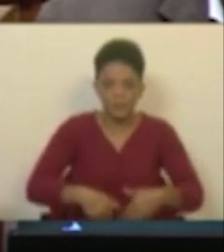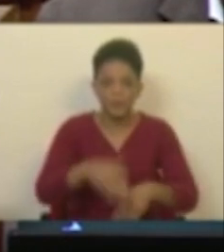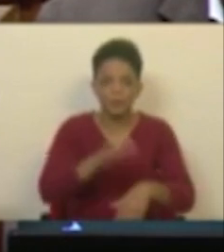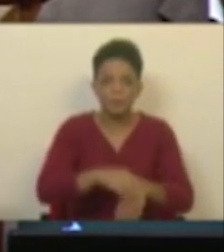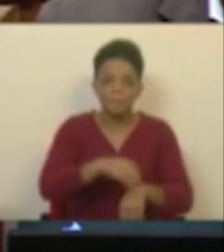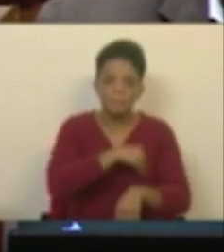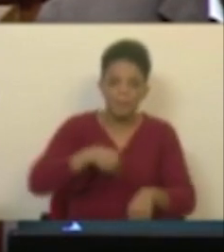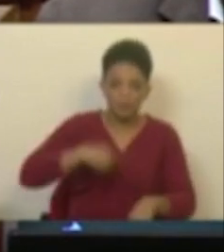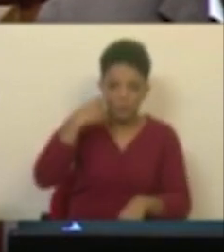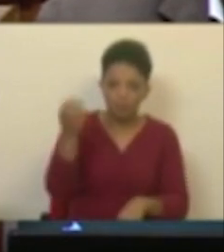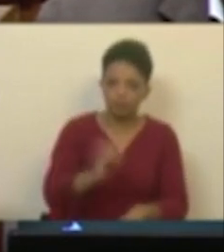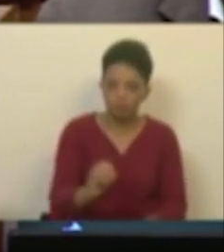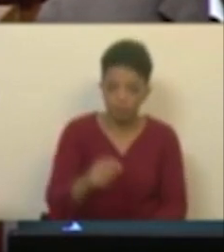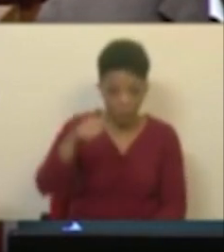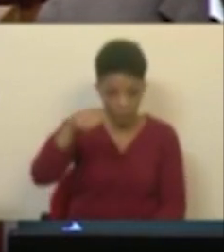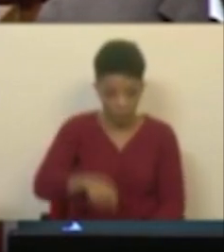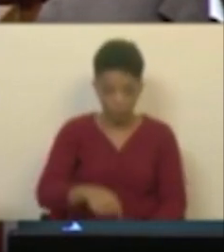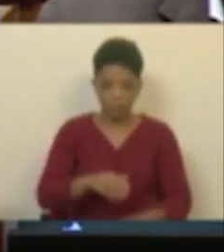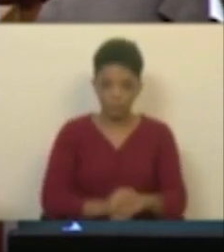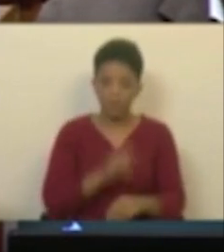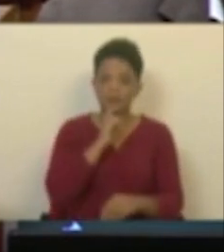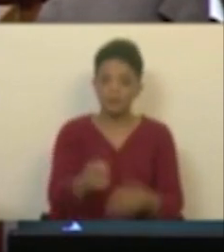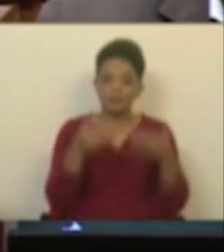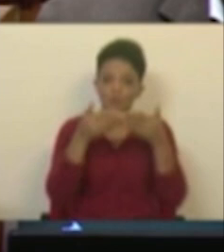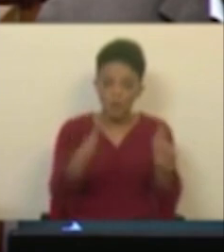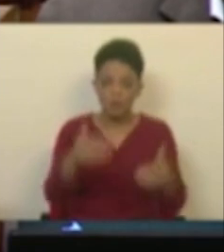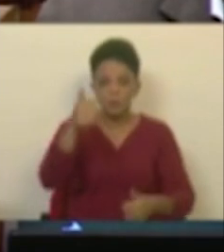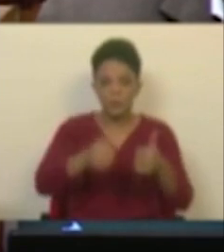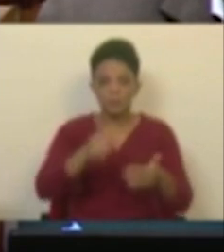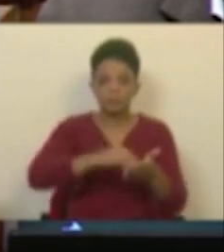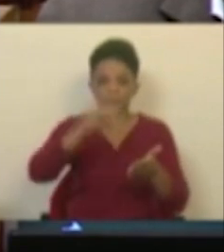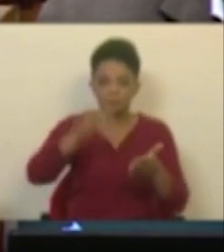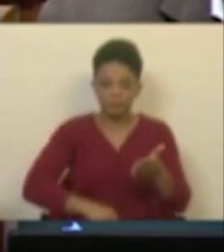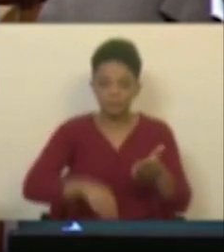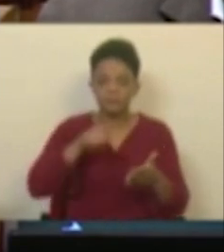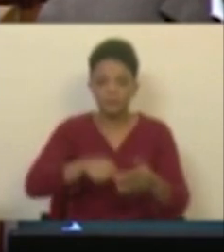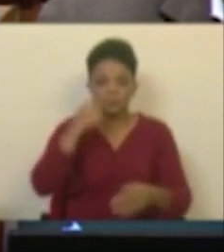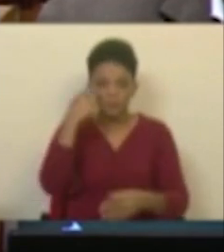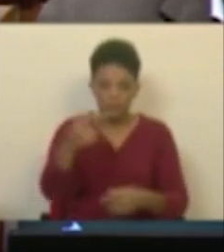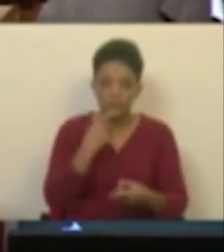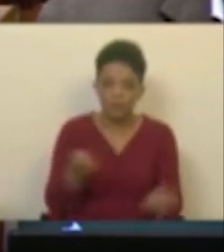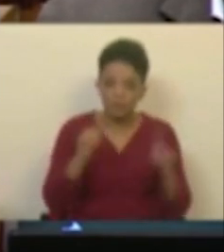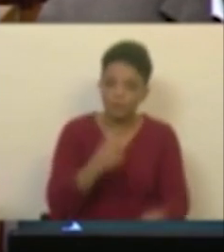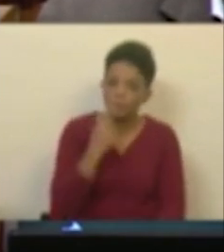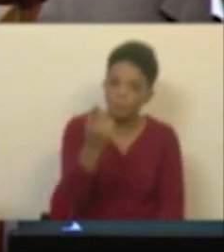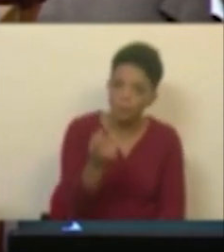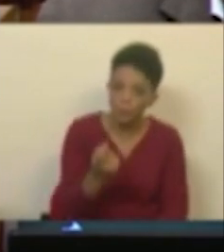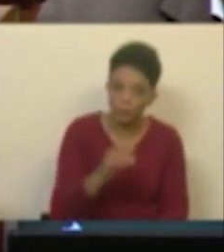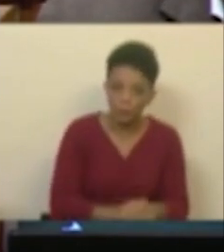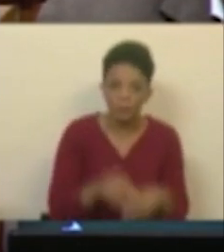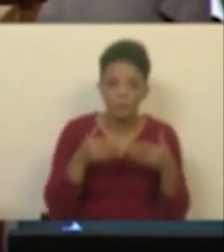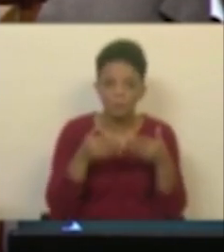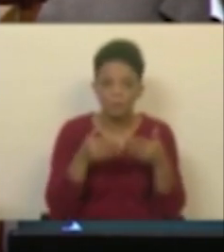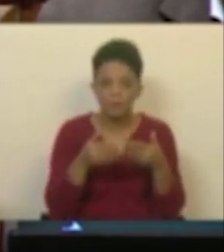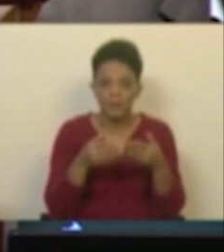falta de médicos especialistas. Hoje saiu o aviso de abertura para a contratação de especialistas. Volto a perguntar, porquê é que abriu